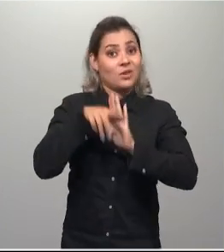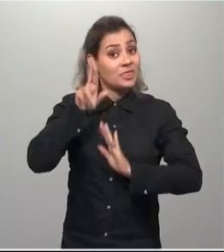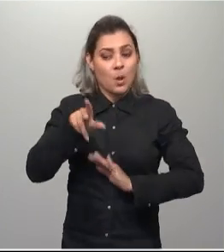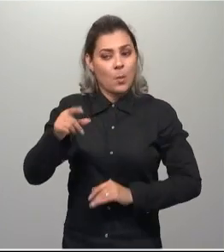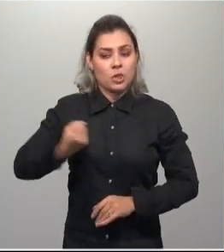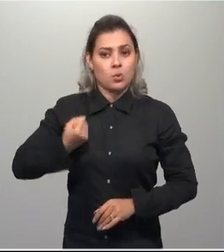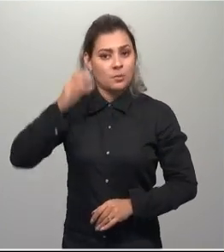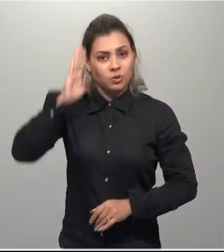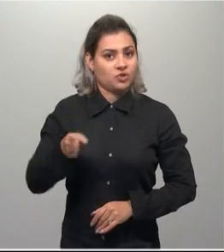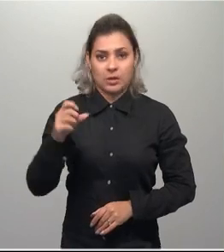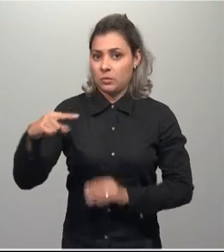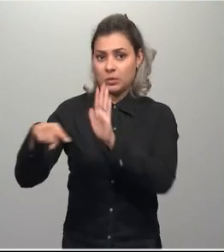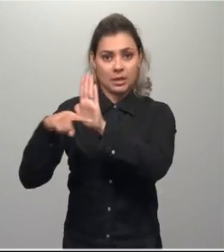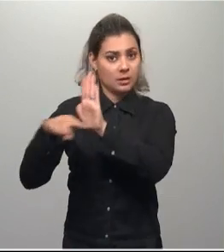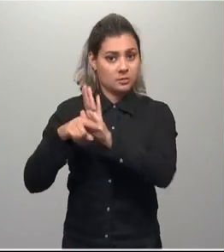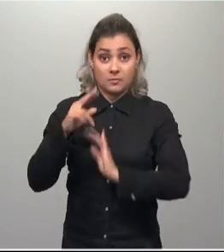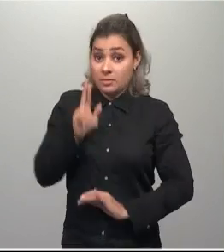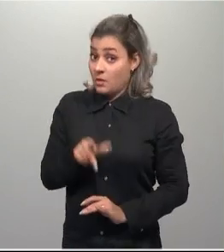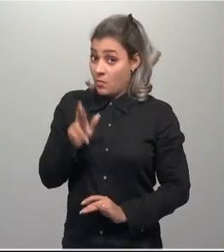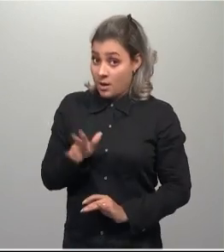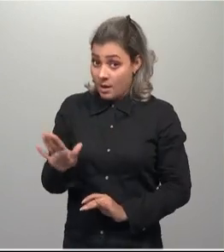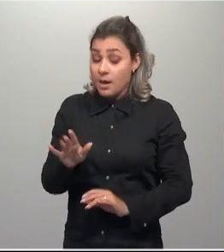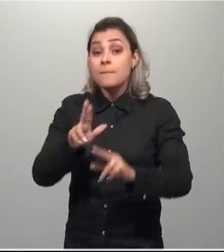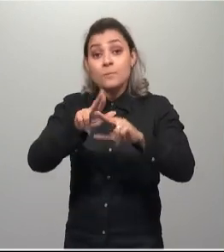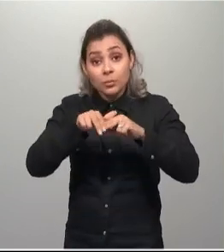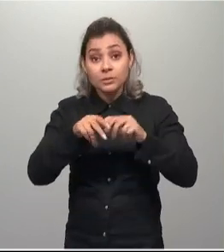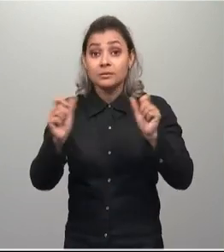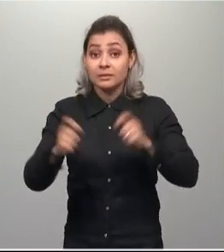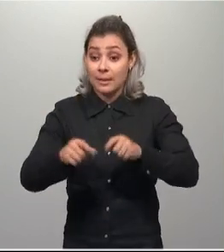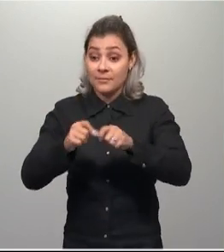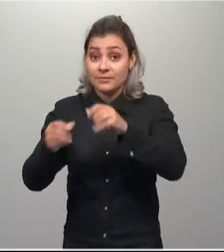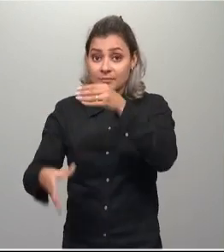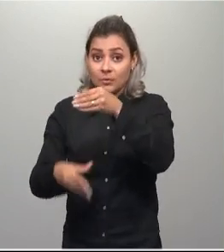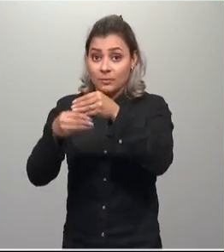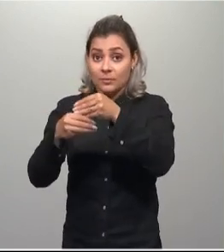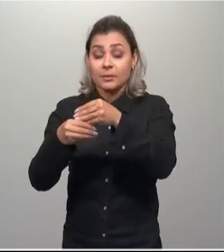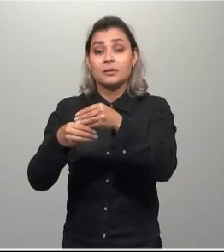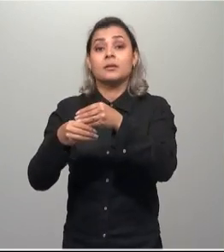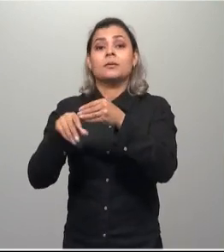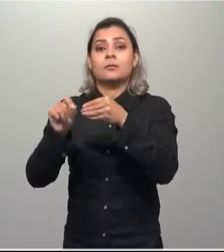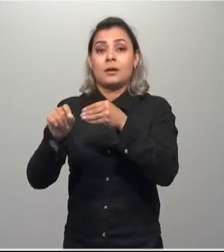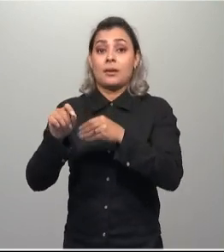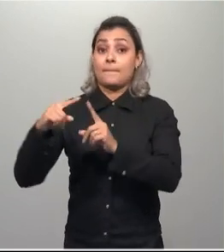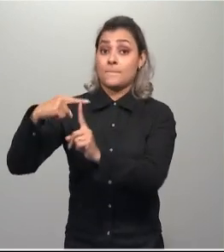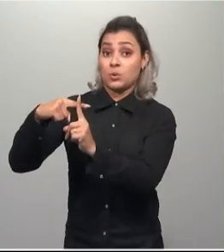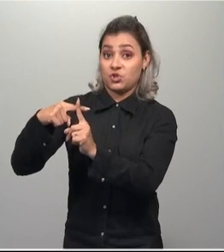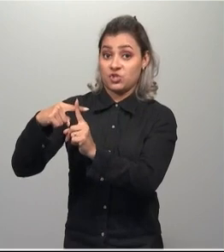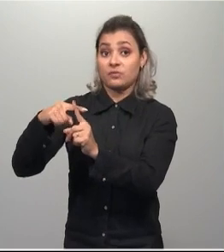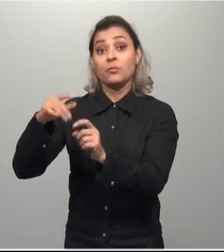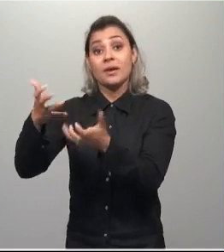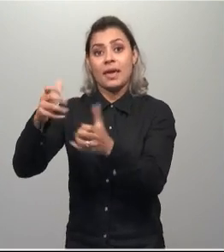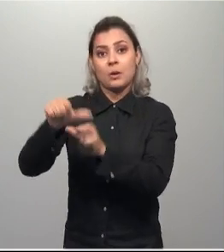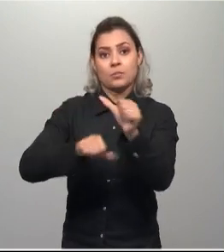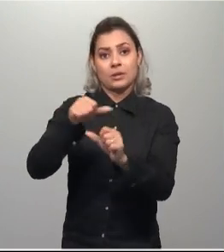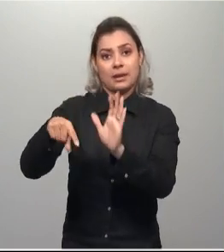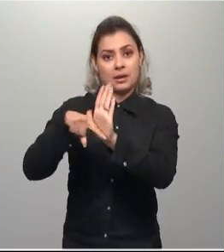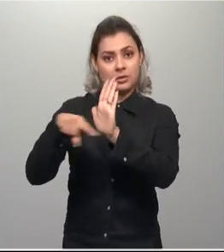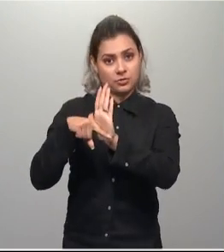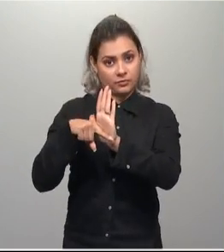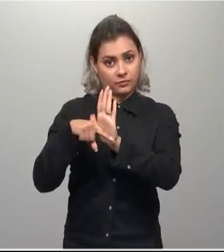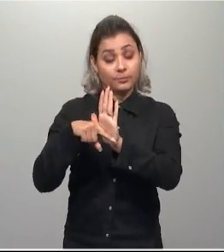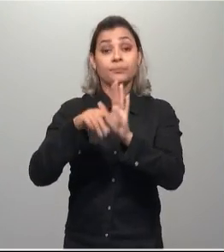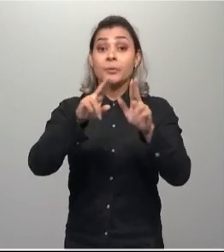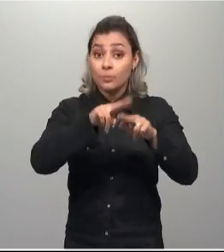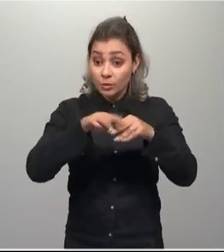beach sinal eu não posso ter o complemento dois de sinal e magnitude tá bom então complemento